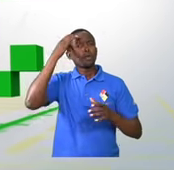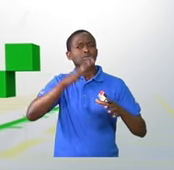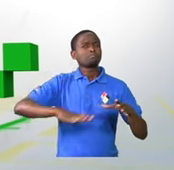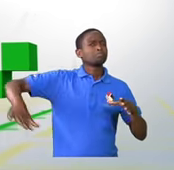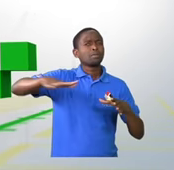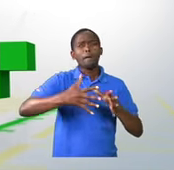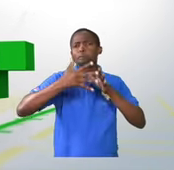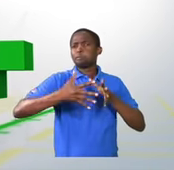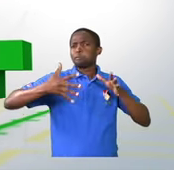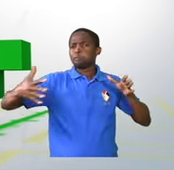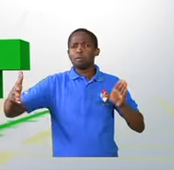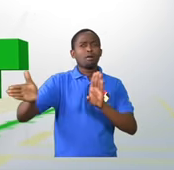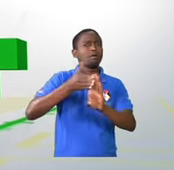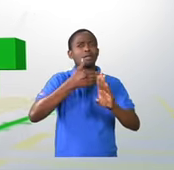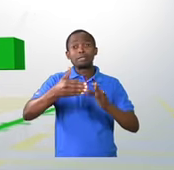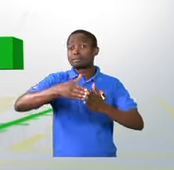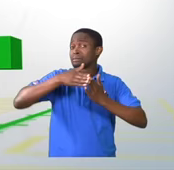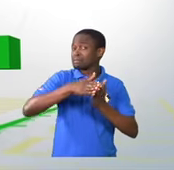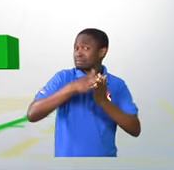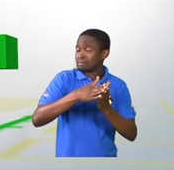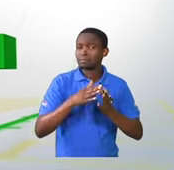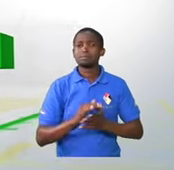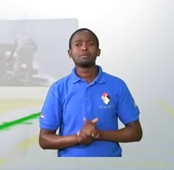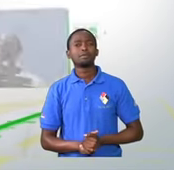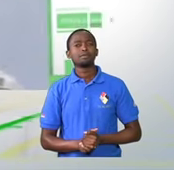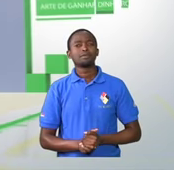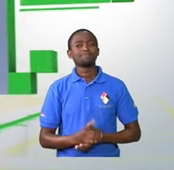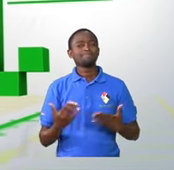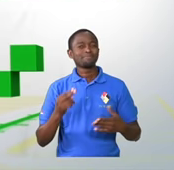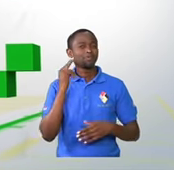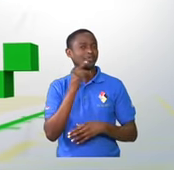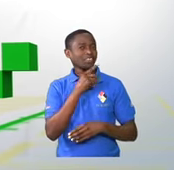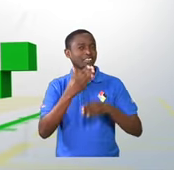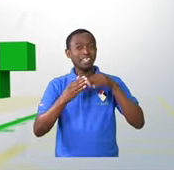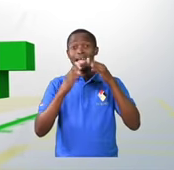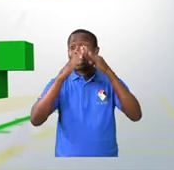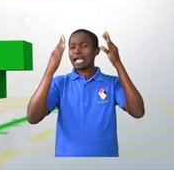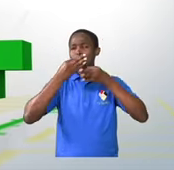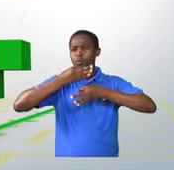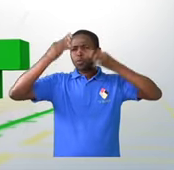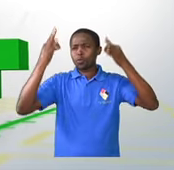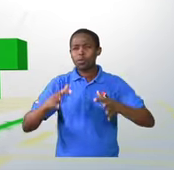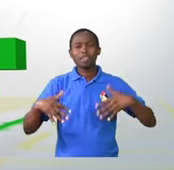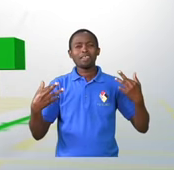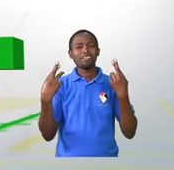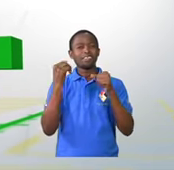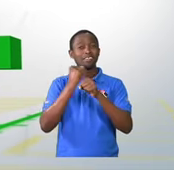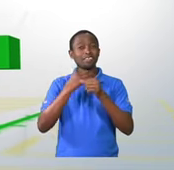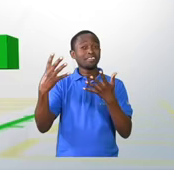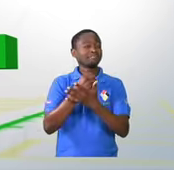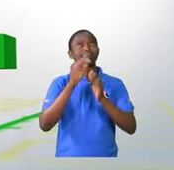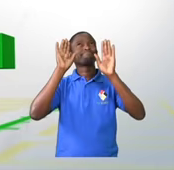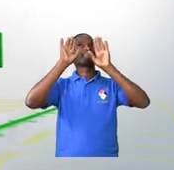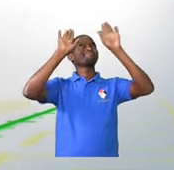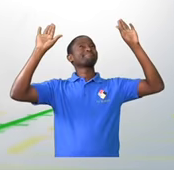Cresce índices de violência sexual em Maputo. Construiu sua casa graças à